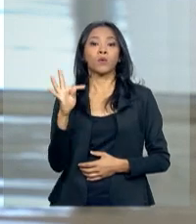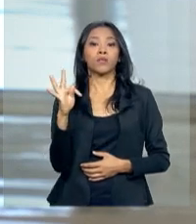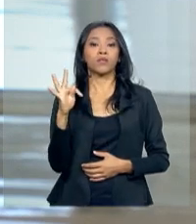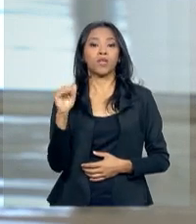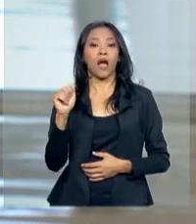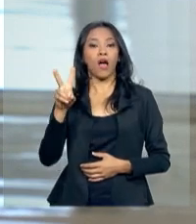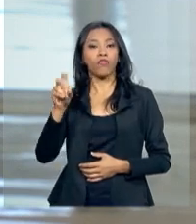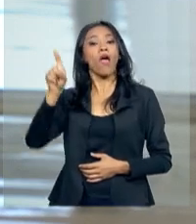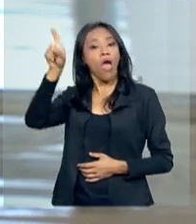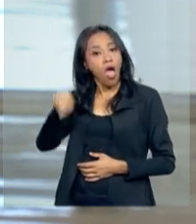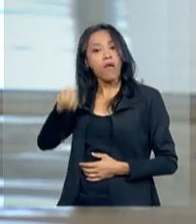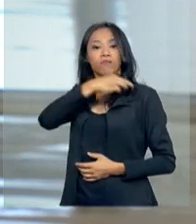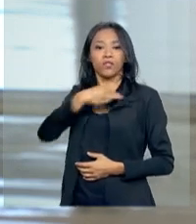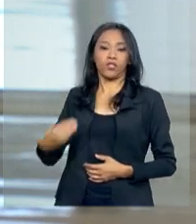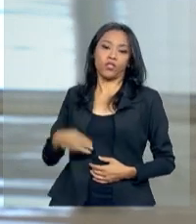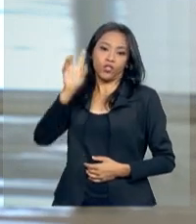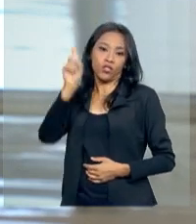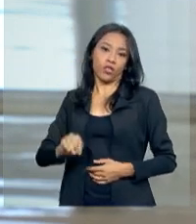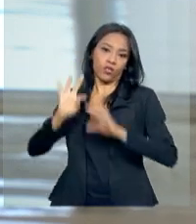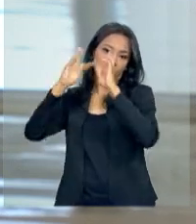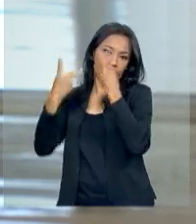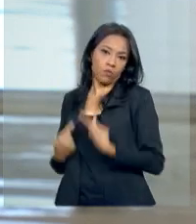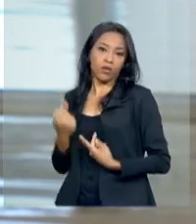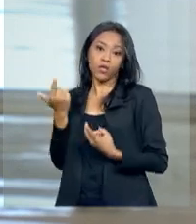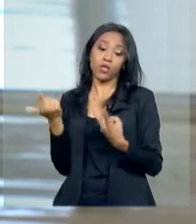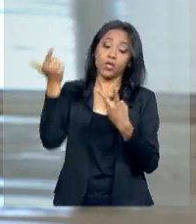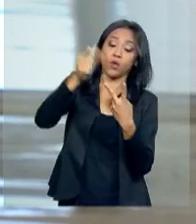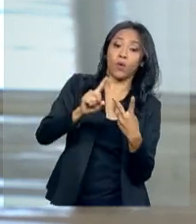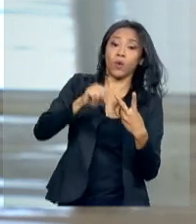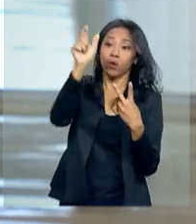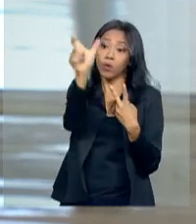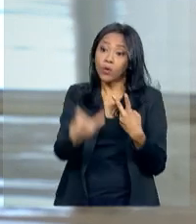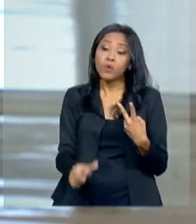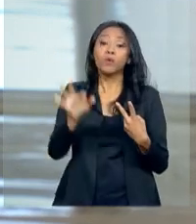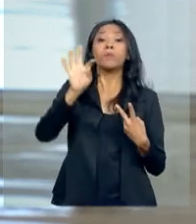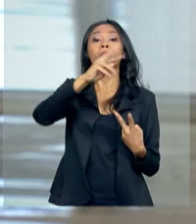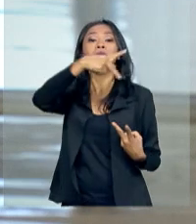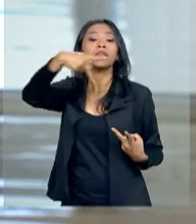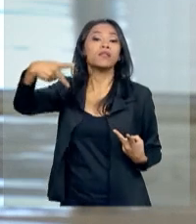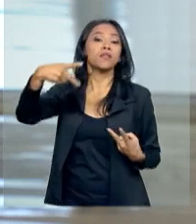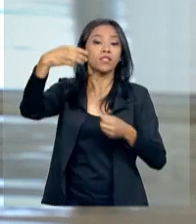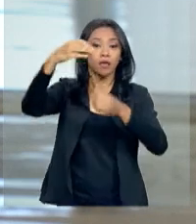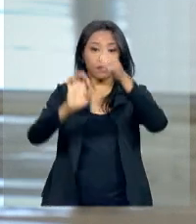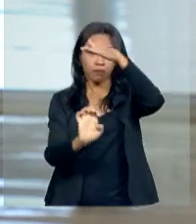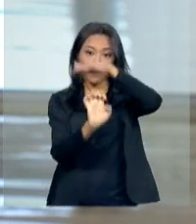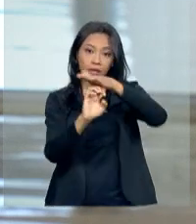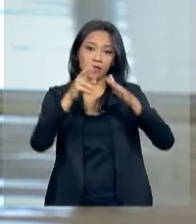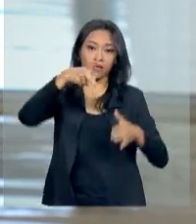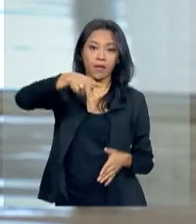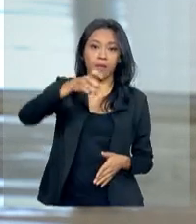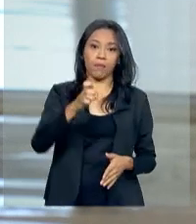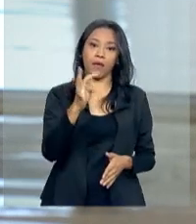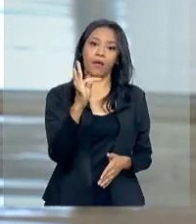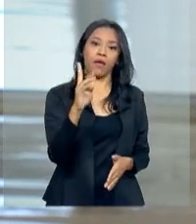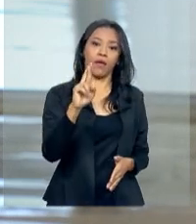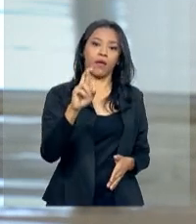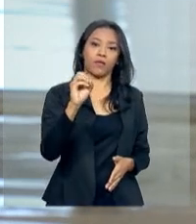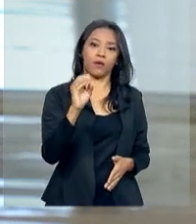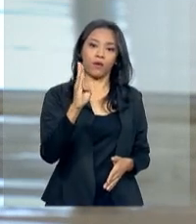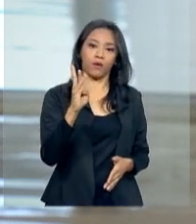e ivan de souza monteiro presidente da petrobras em seguida ele se reúne com diretores da associação